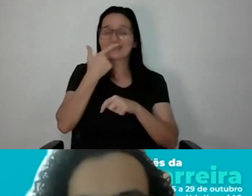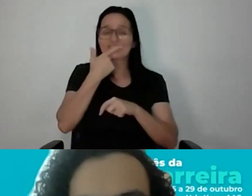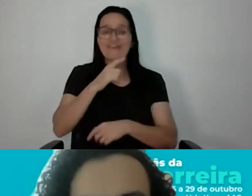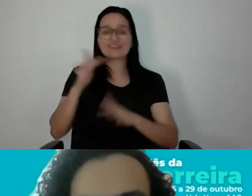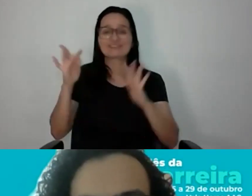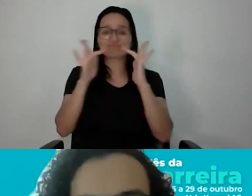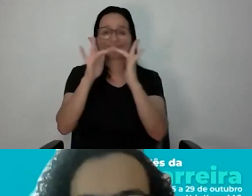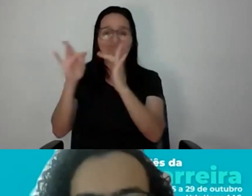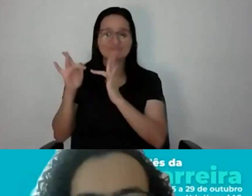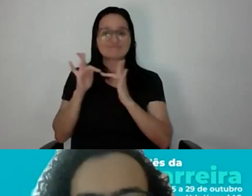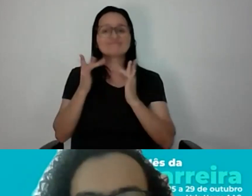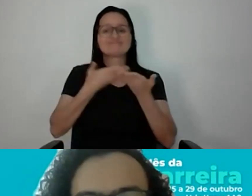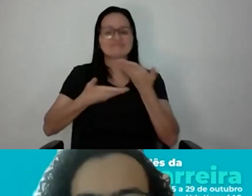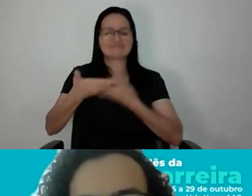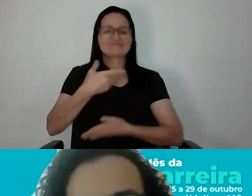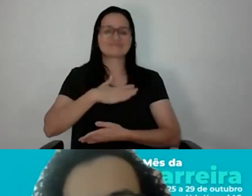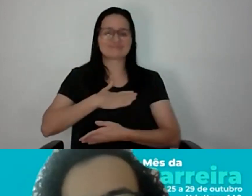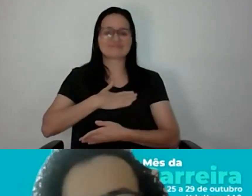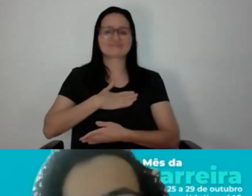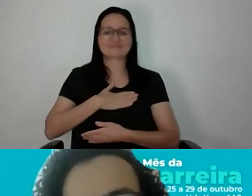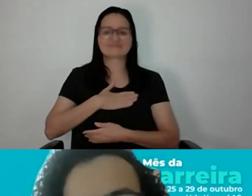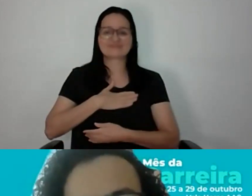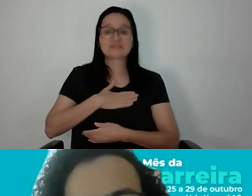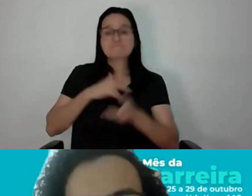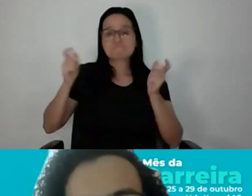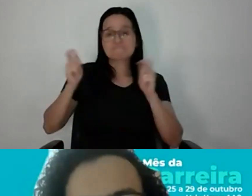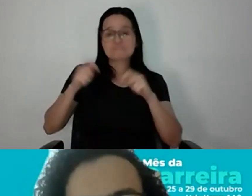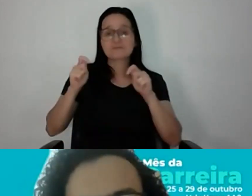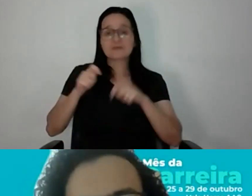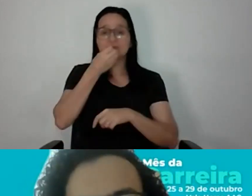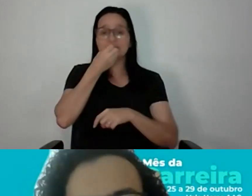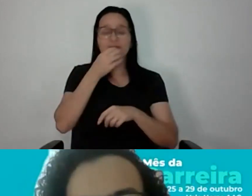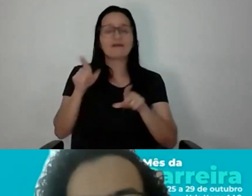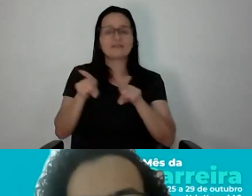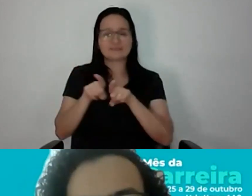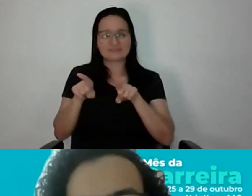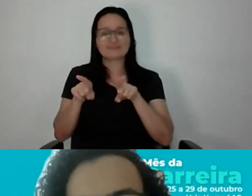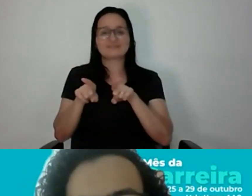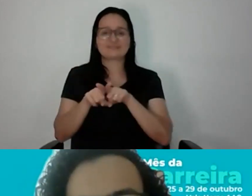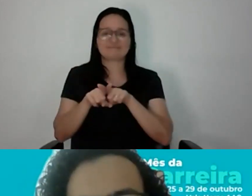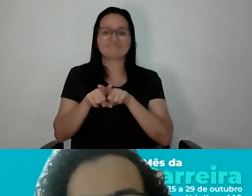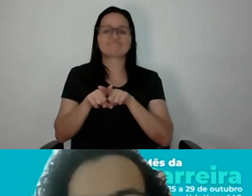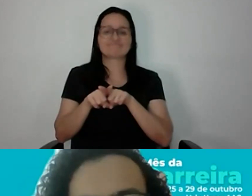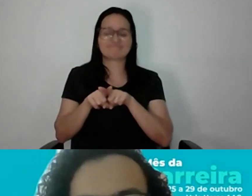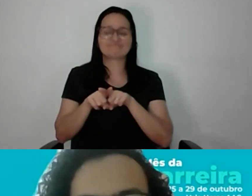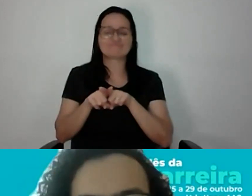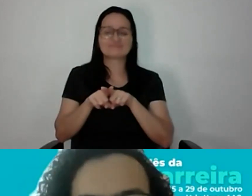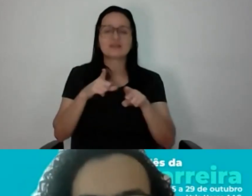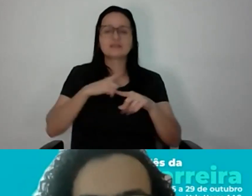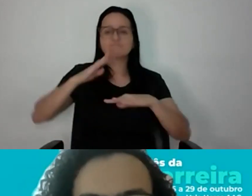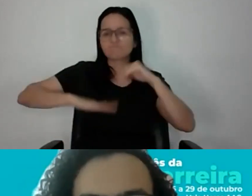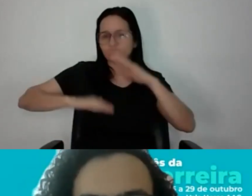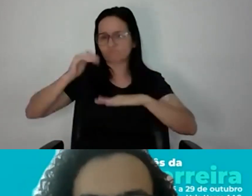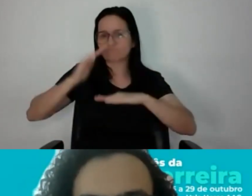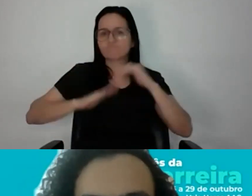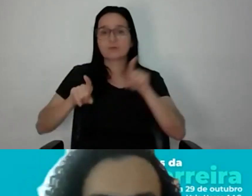com vocês, né? E se eu puder complementar também o Mate, acho que, além de colocar em prática,